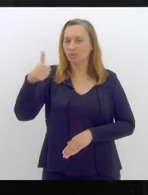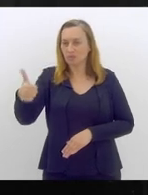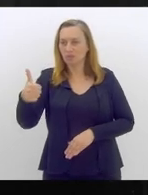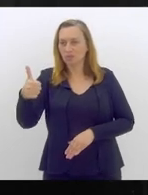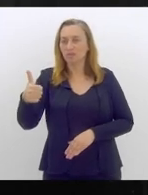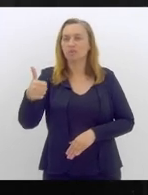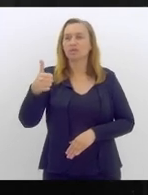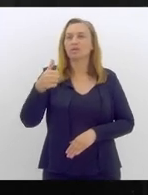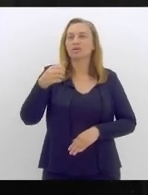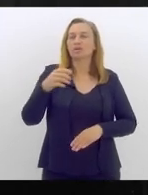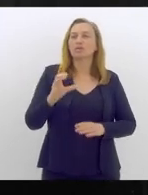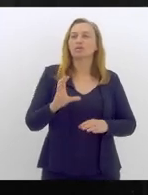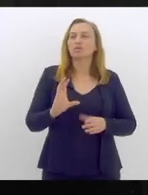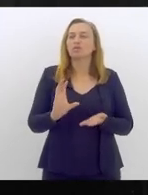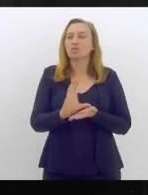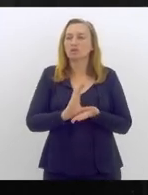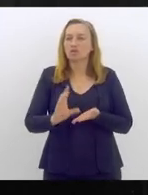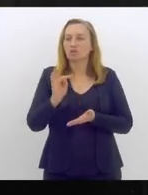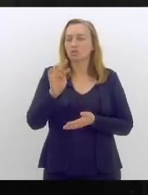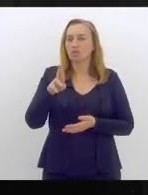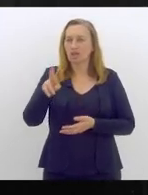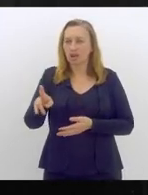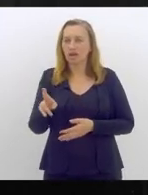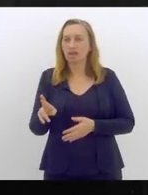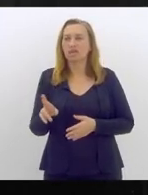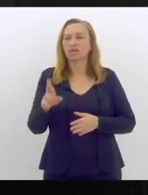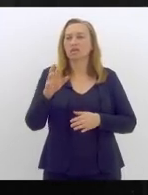Tutelar que vem ali traz o site